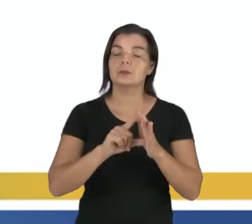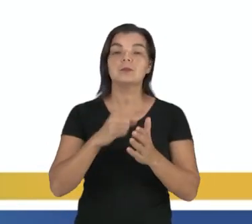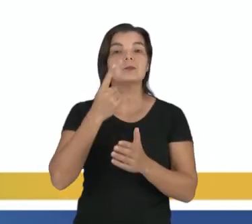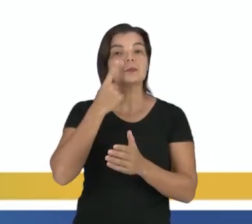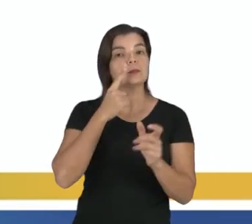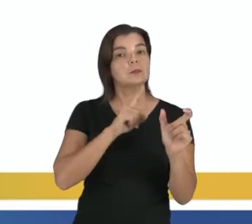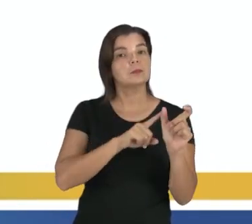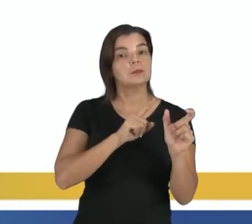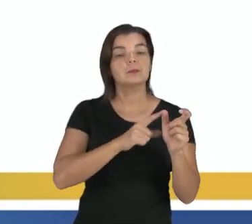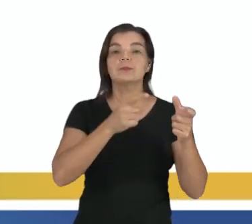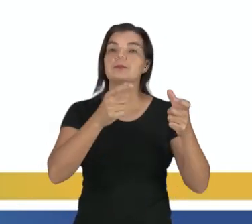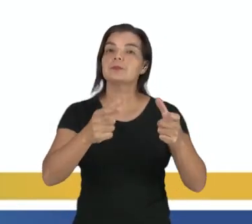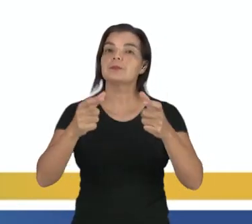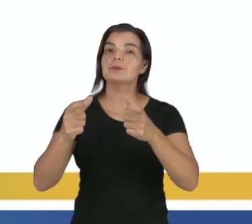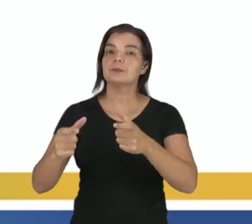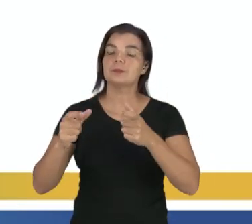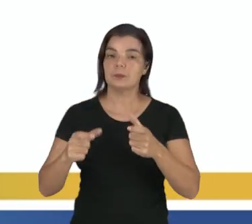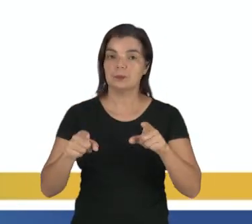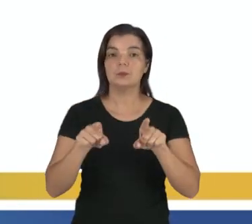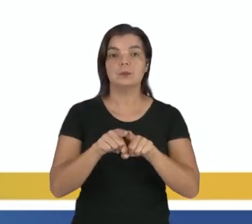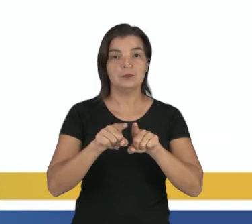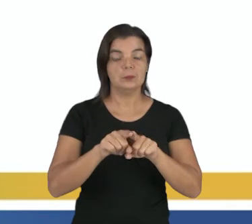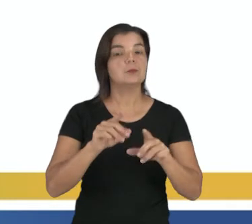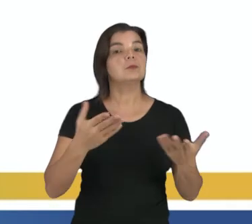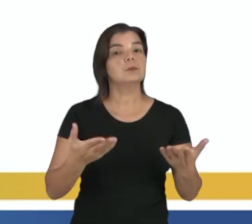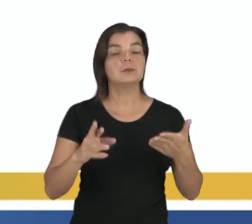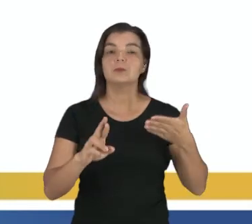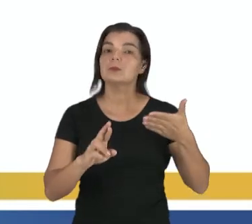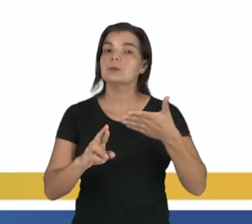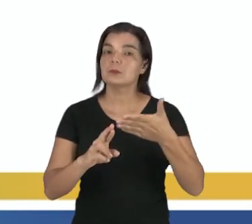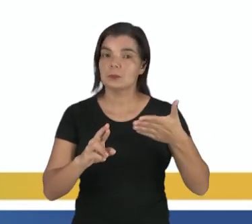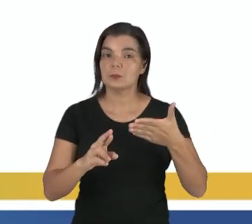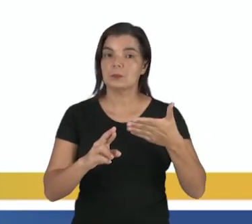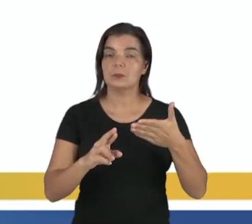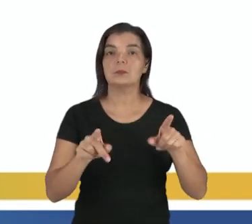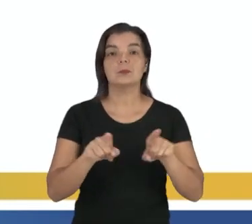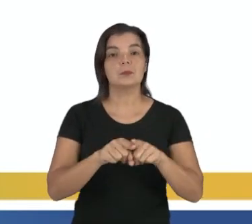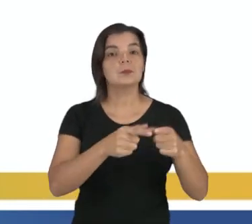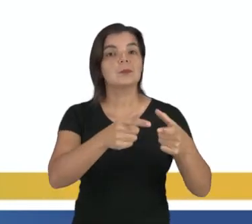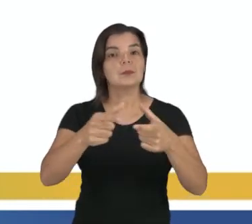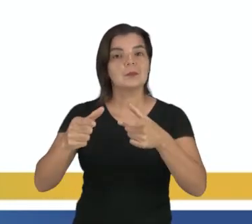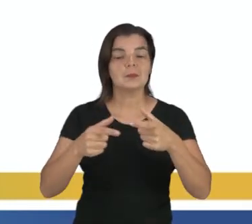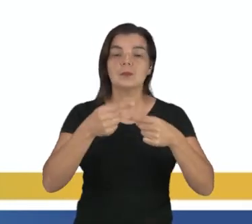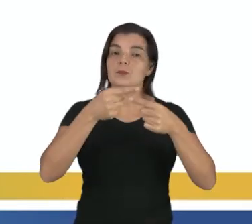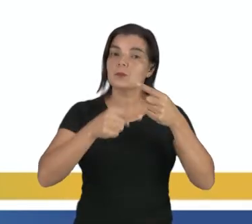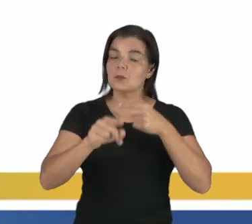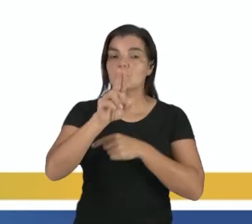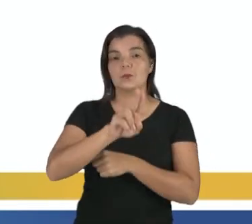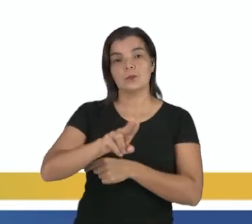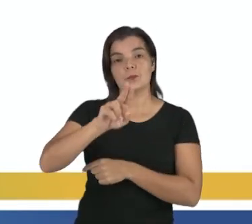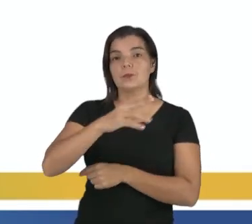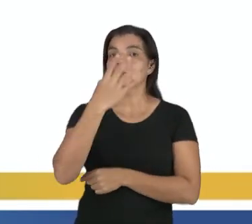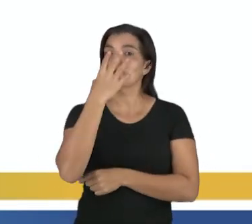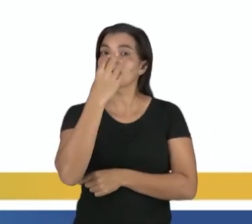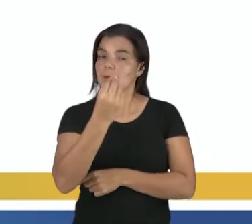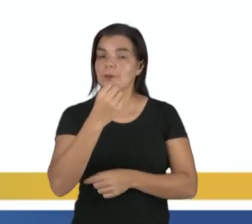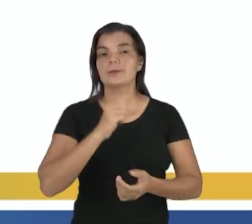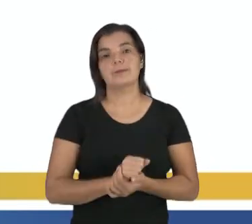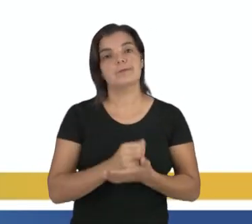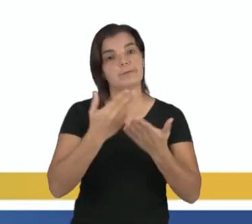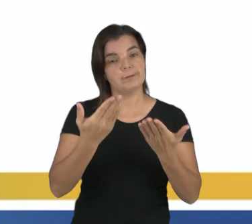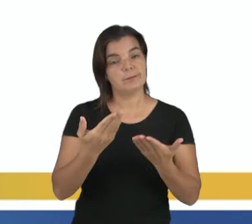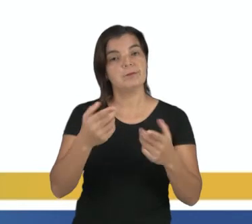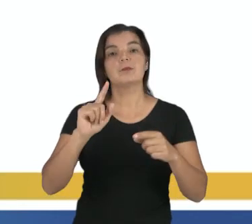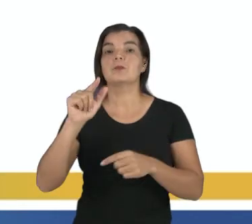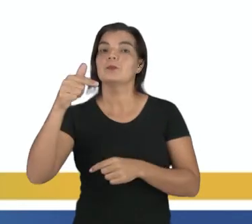acompanhando a palavra lugares, mas esses lugares está se referindo às áreas onde é proibido tirar selfies. Então